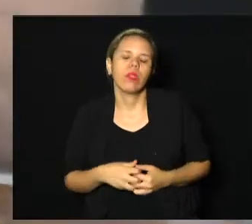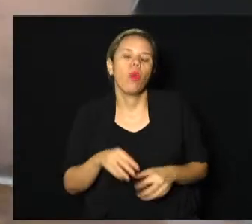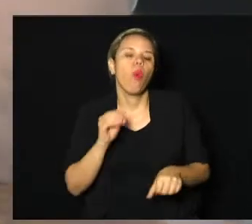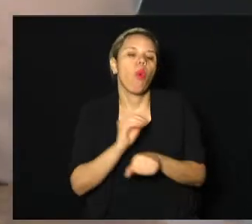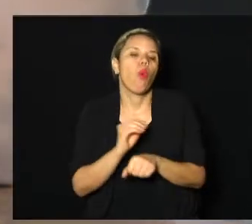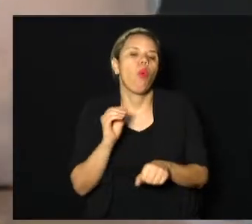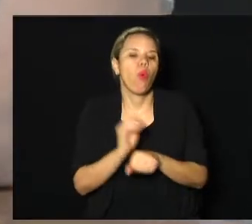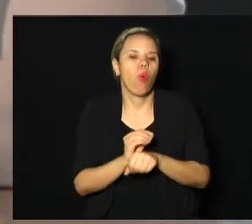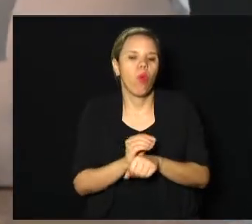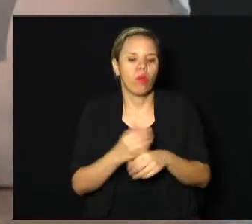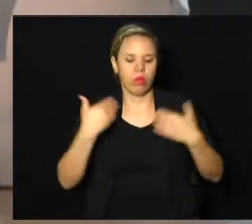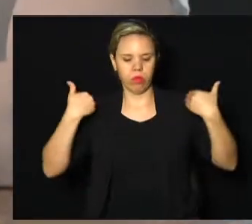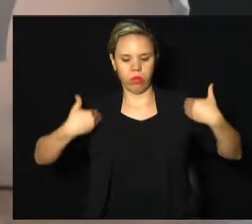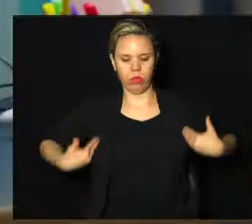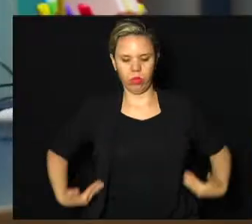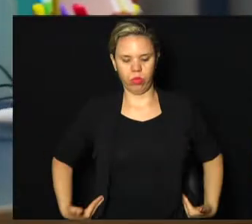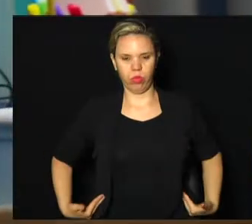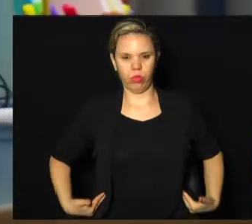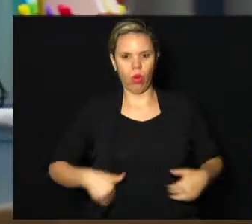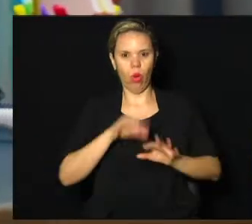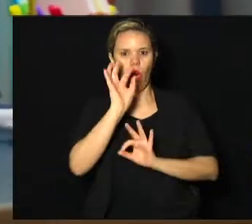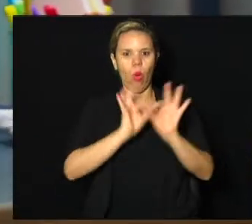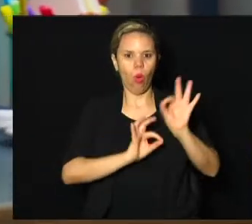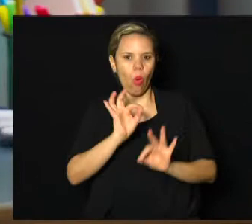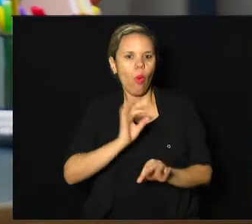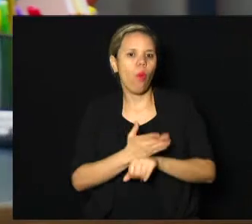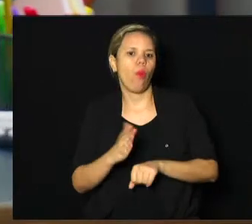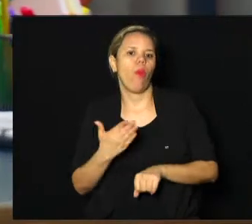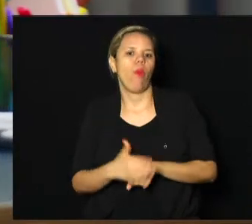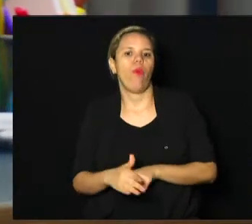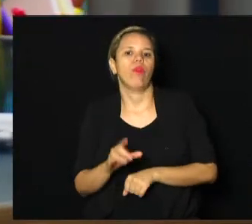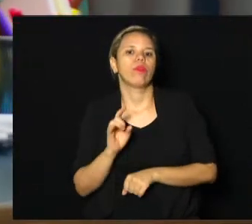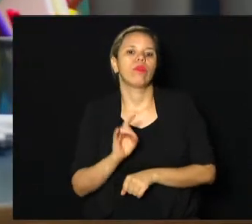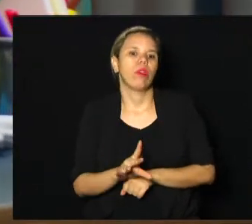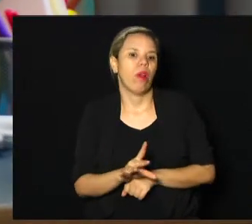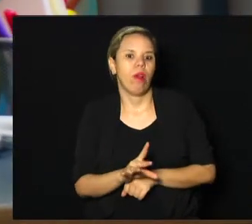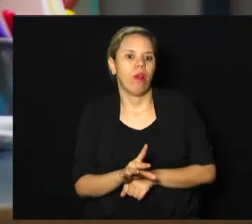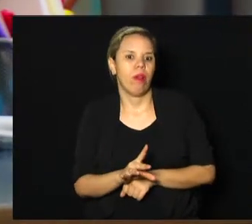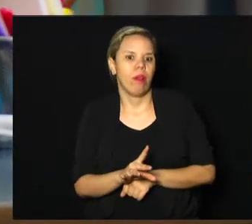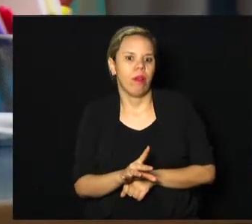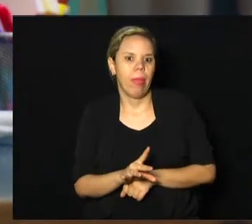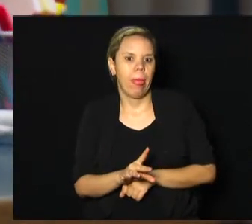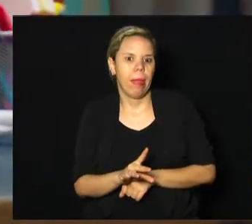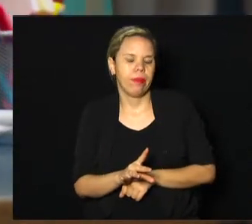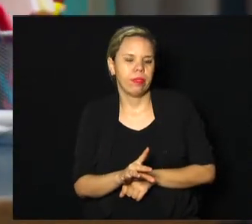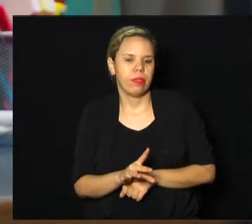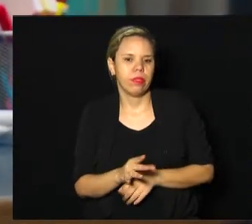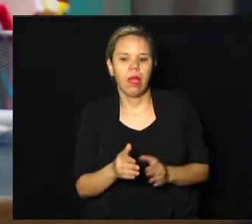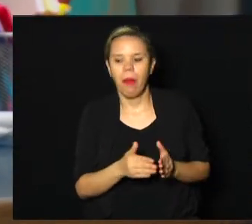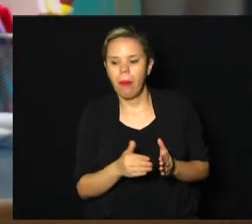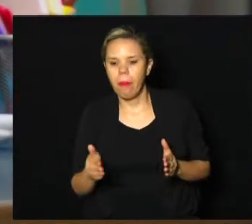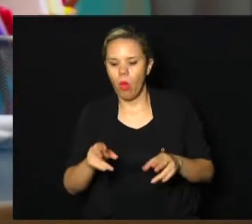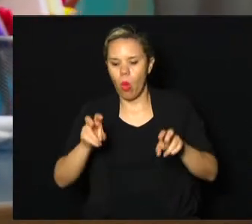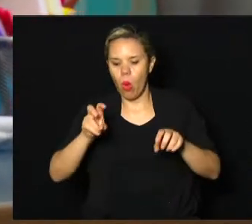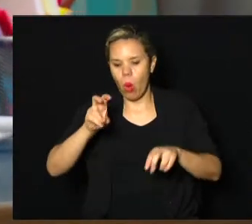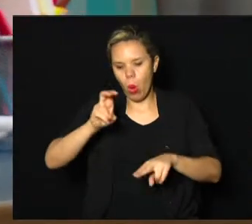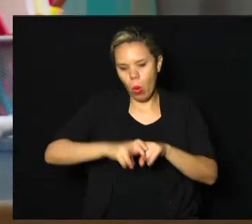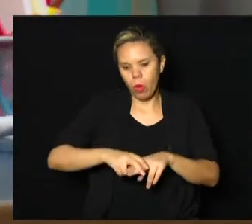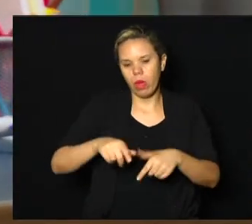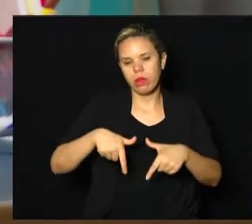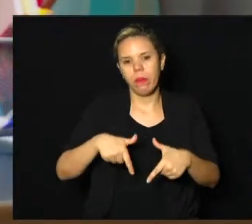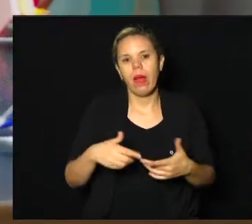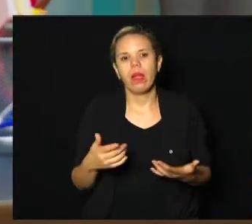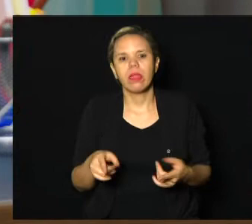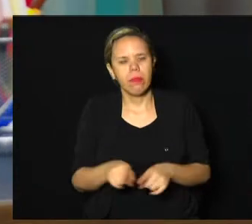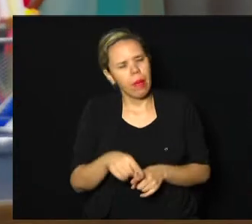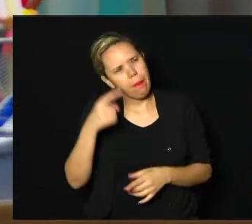com a postura, de organização de treino, não só a questão da estação de trabalho propriamente dita, mas